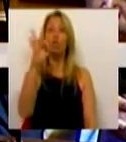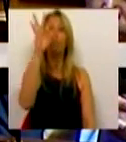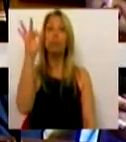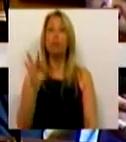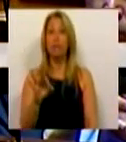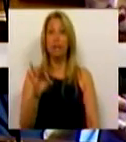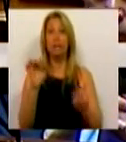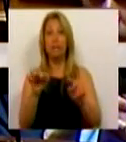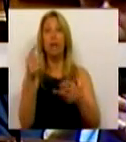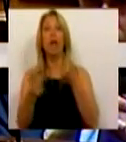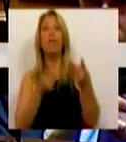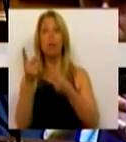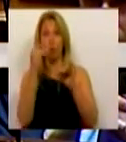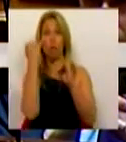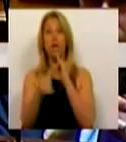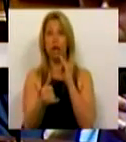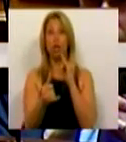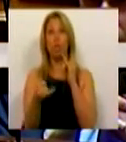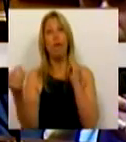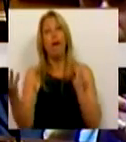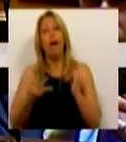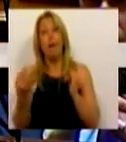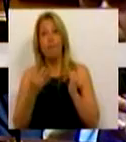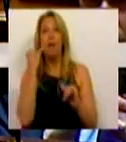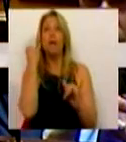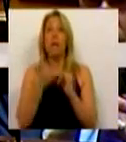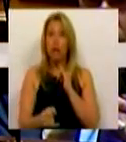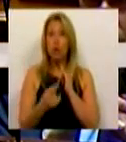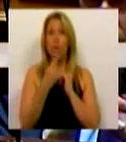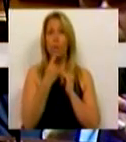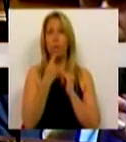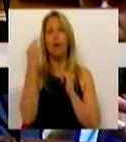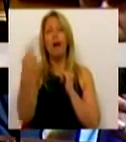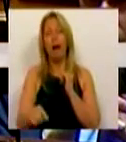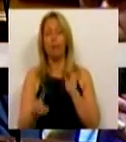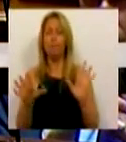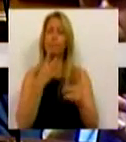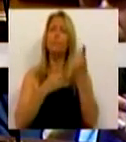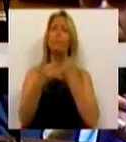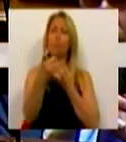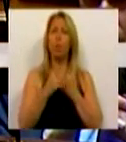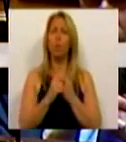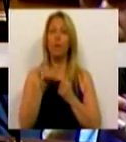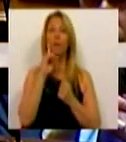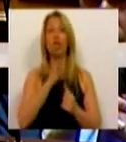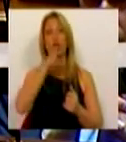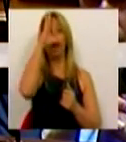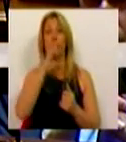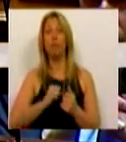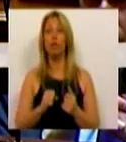22% destas avaliações de risco são de risco elevado. E a minha pergunta, Senhora